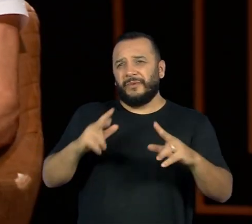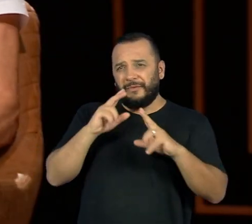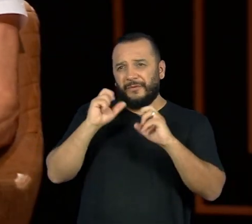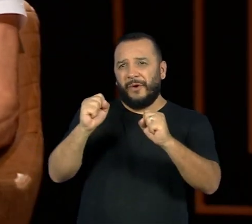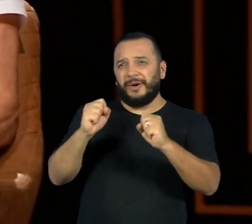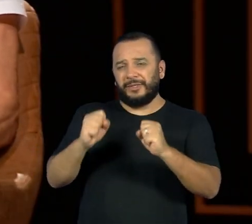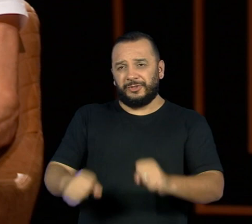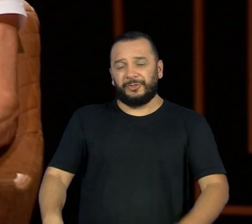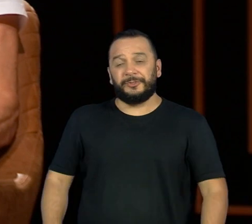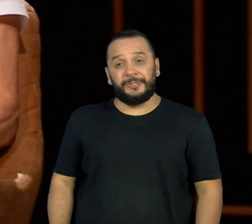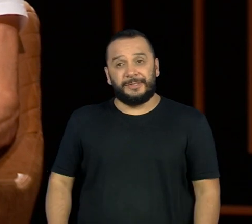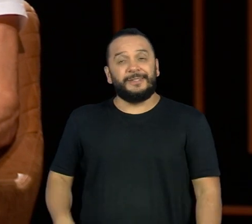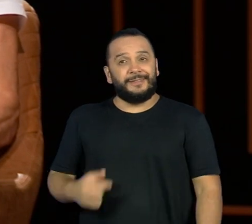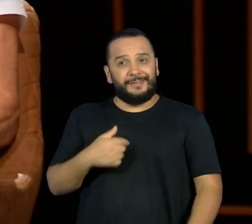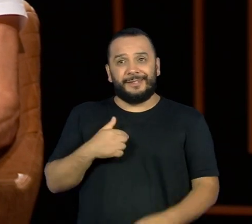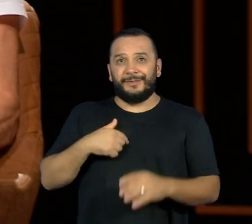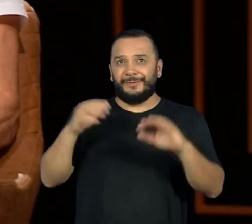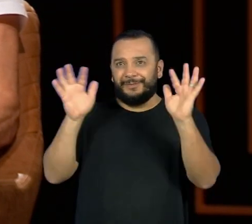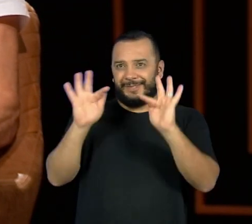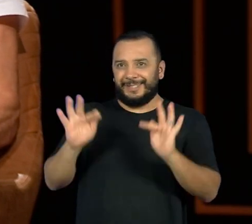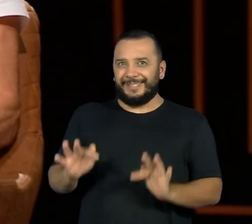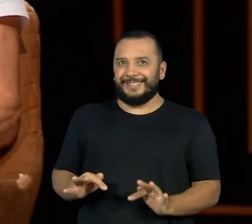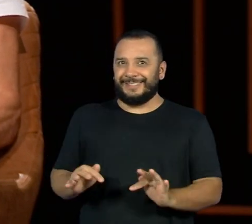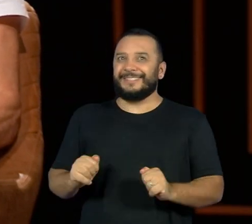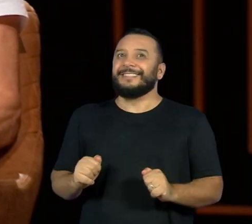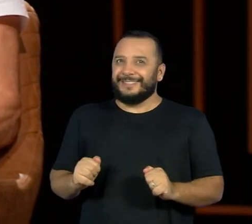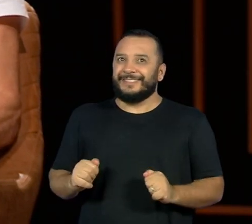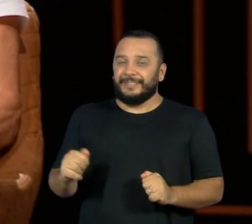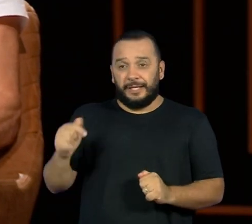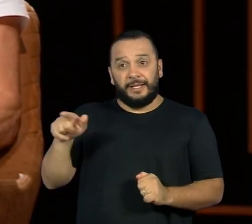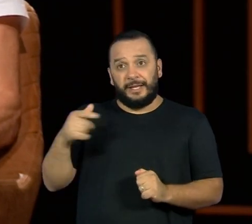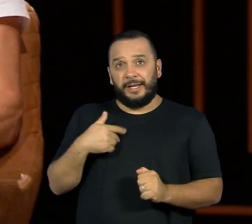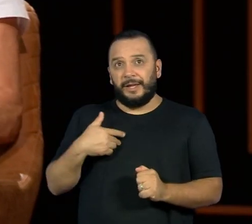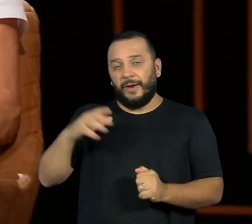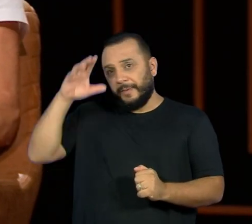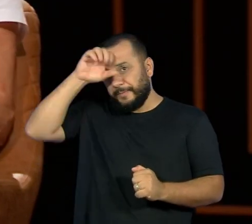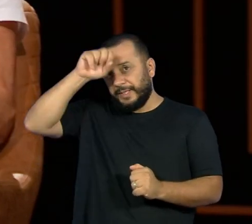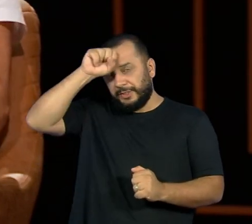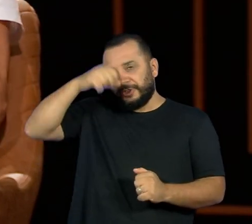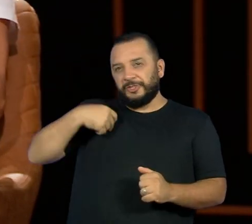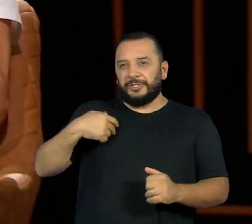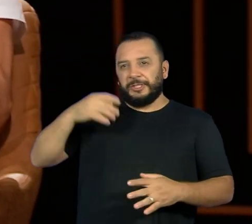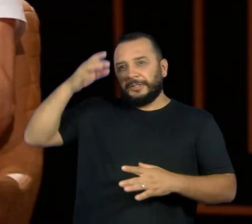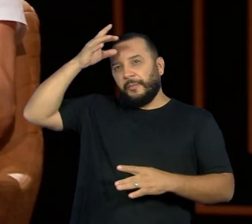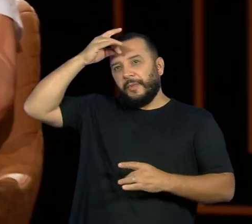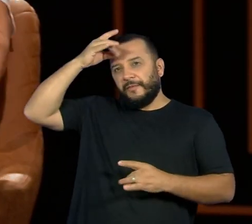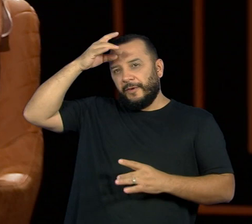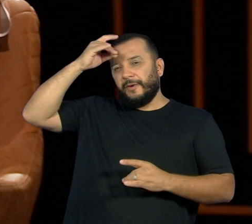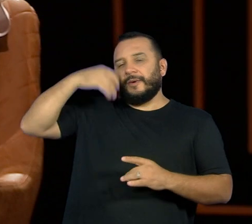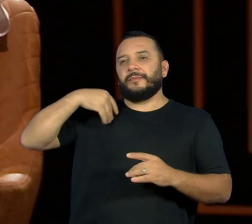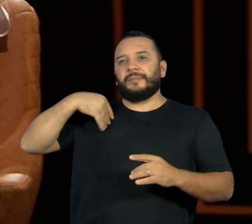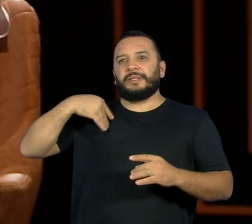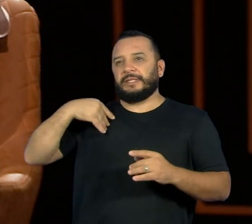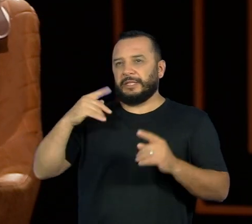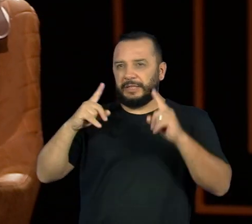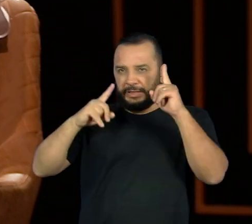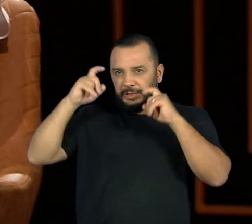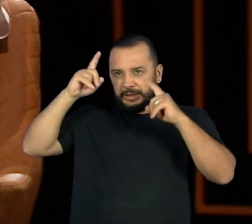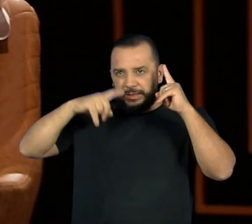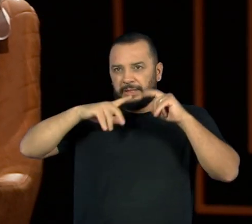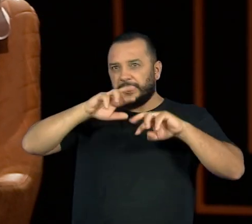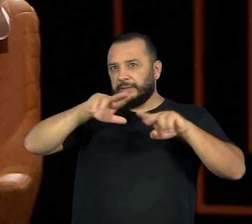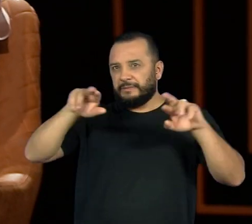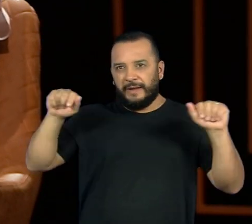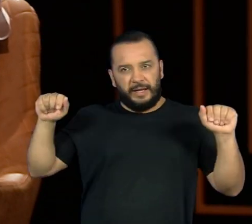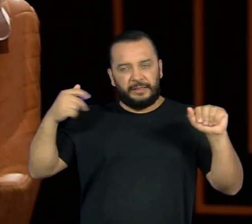forte. Fiquei muito feliz de ter feito. Ali foi uma escola de interpretação, ali não tinha só de dentro para fora, não, sabe?